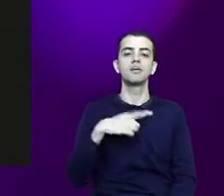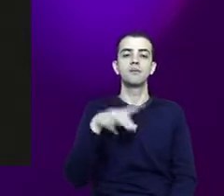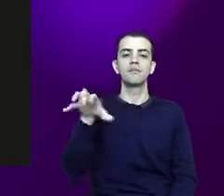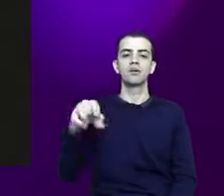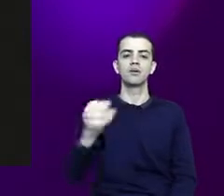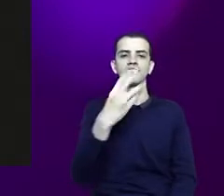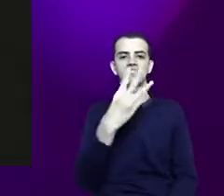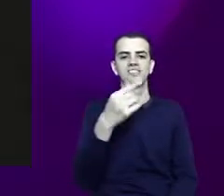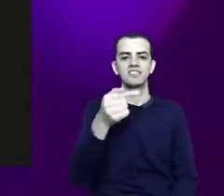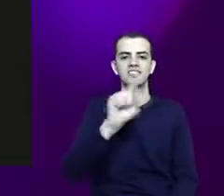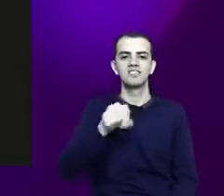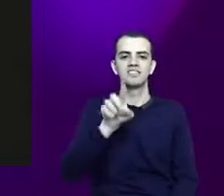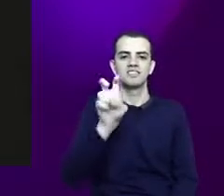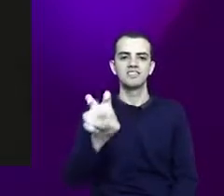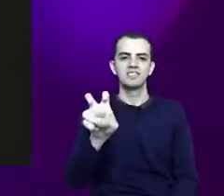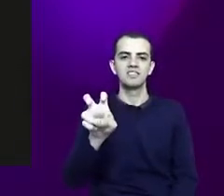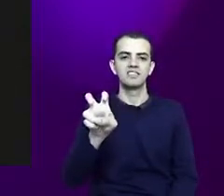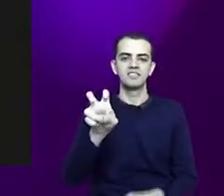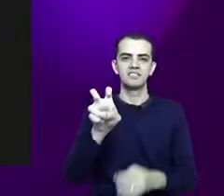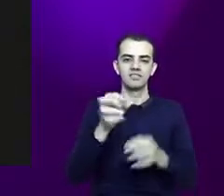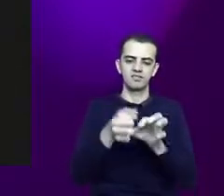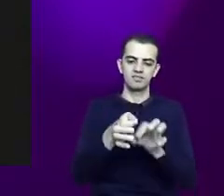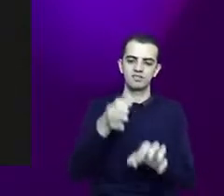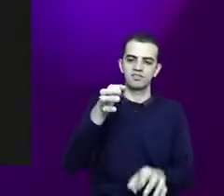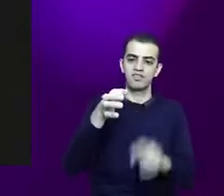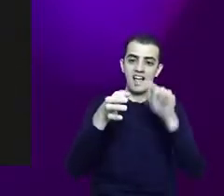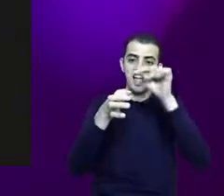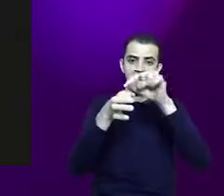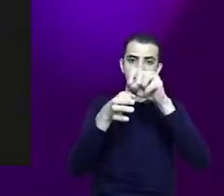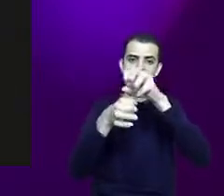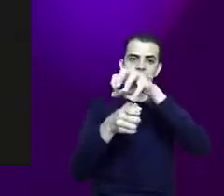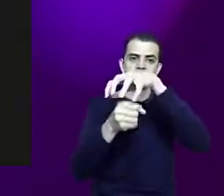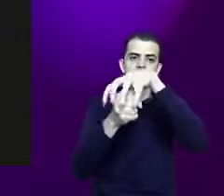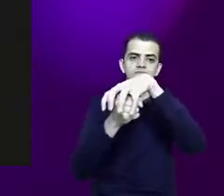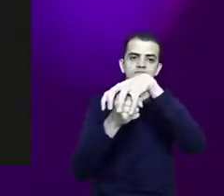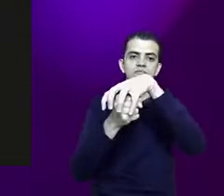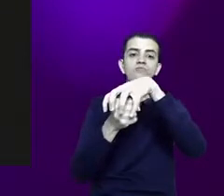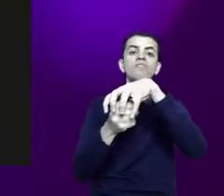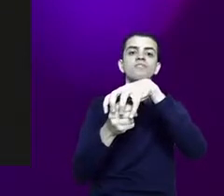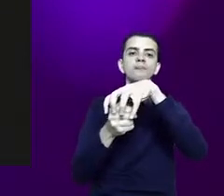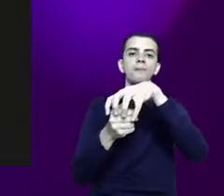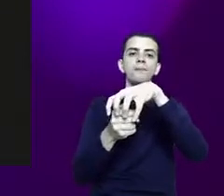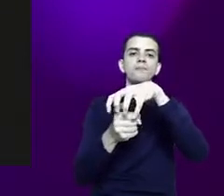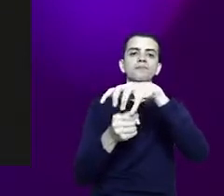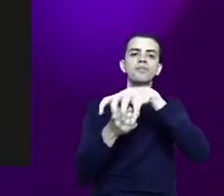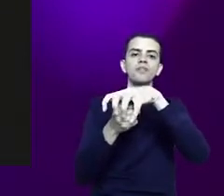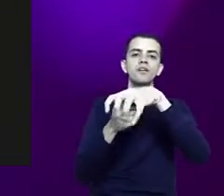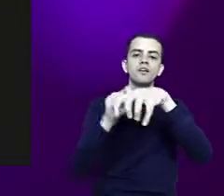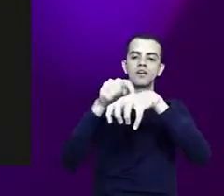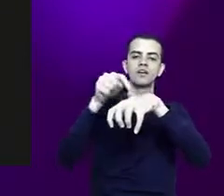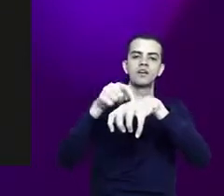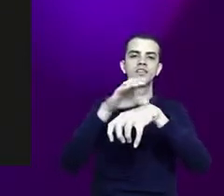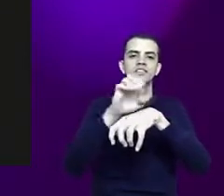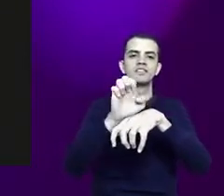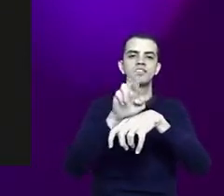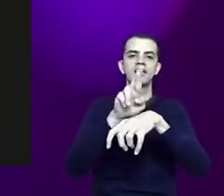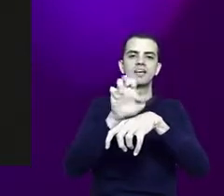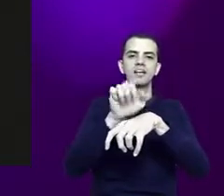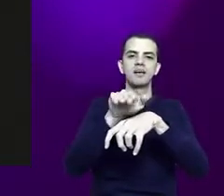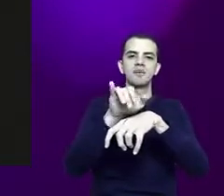37,5, com uma cabeça... aqui está cromo cobalto, mas foi uma cabeça em cerâmica de